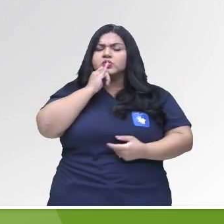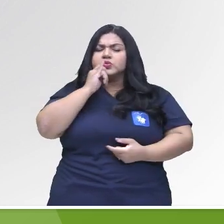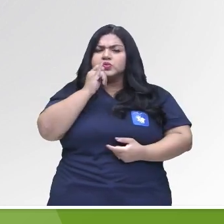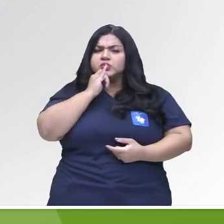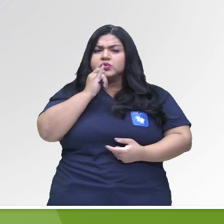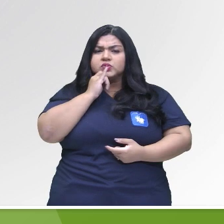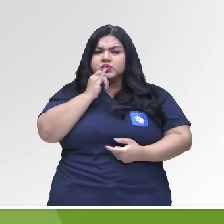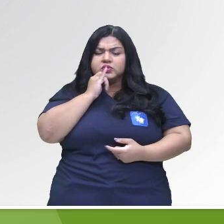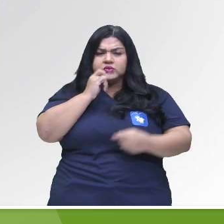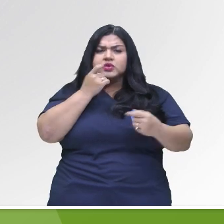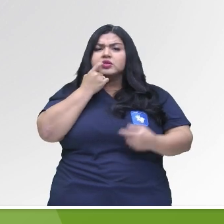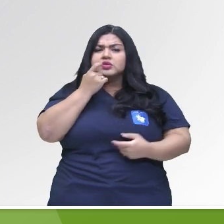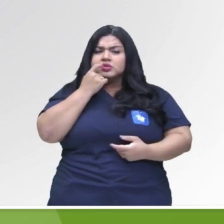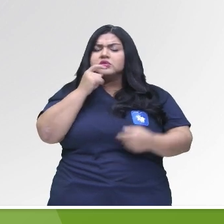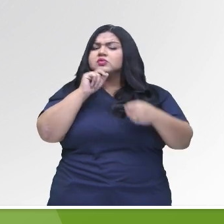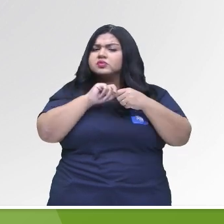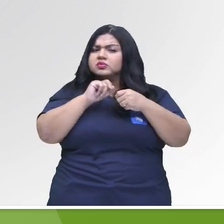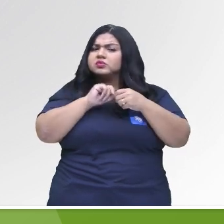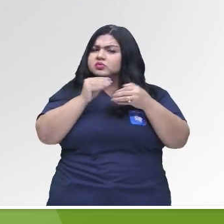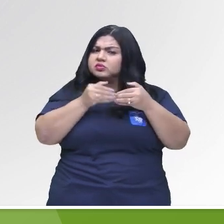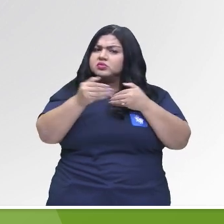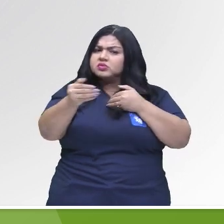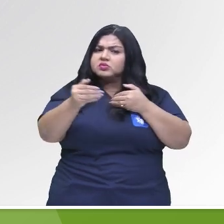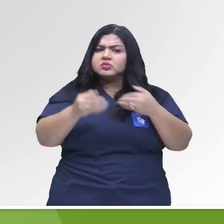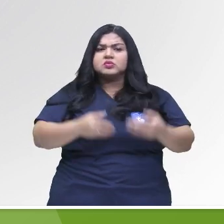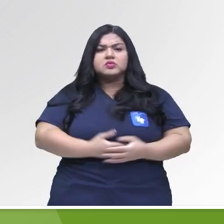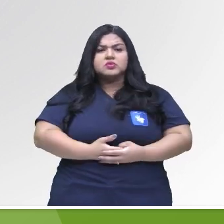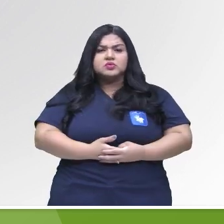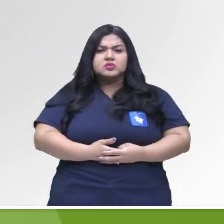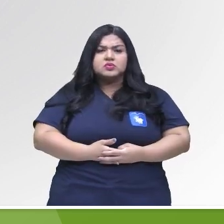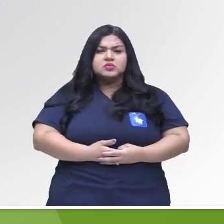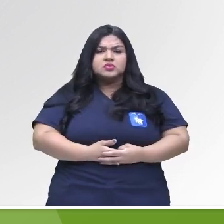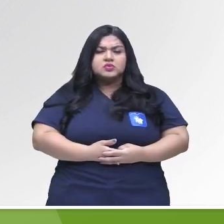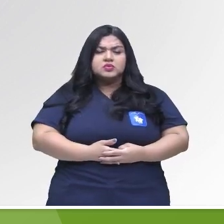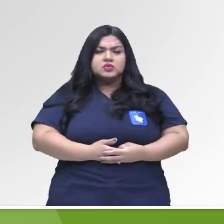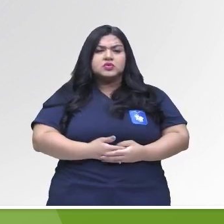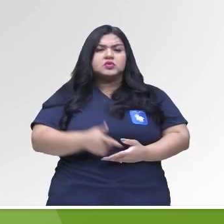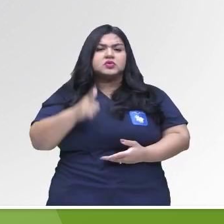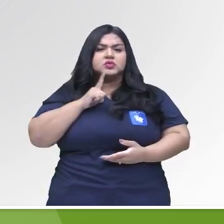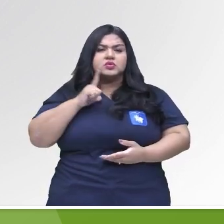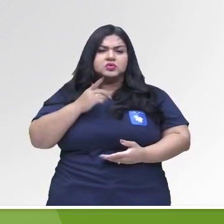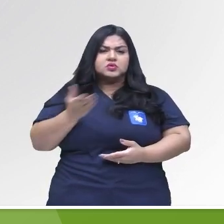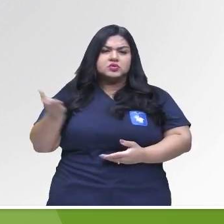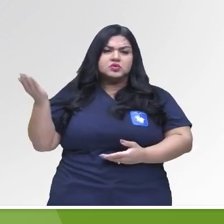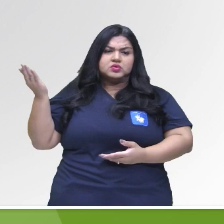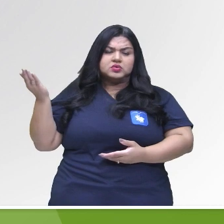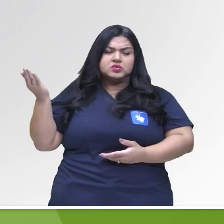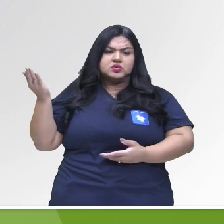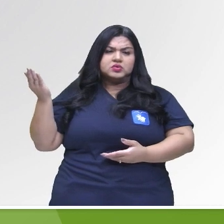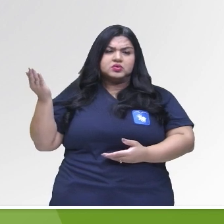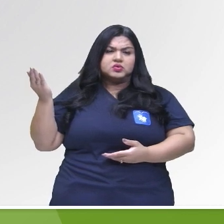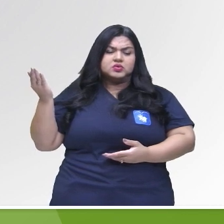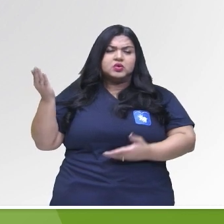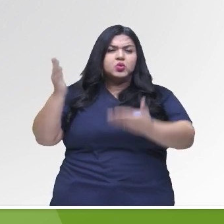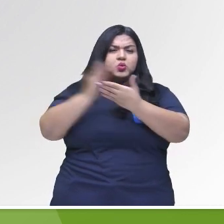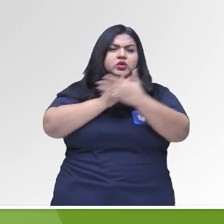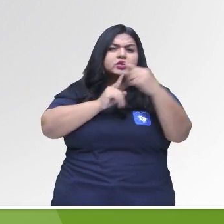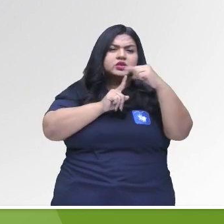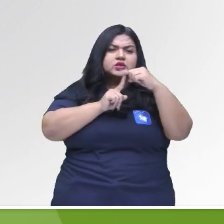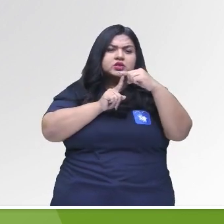Muitos plásticos ainda são produzidos a partir da baquelite, tá? Então, eu tenho aqui alguns tipos